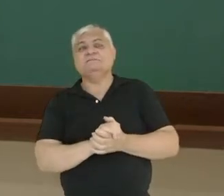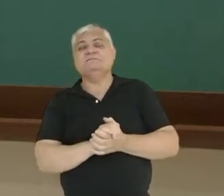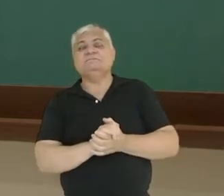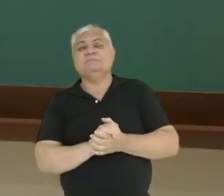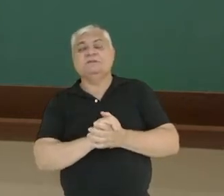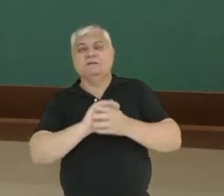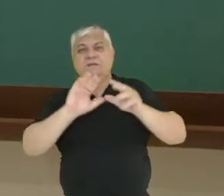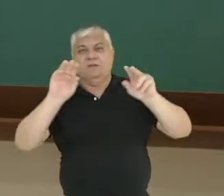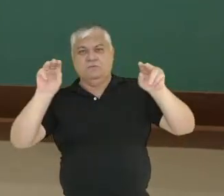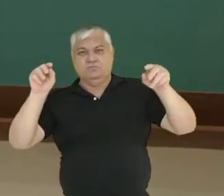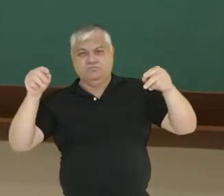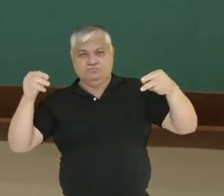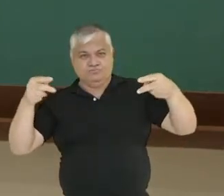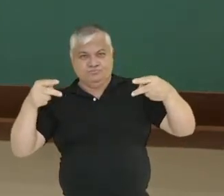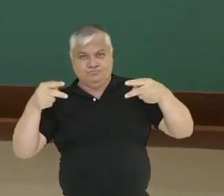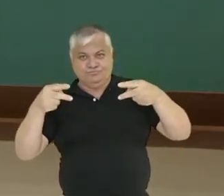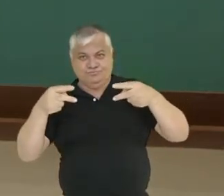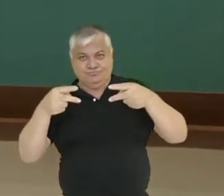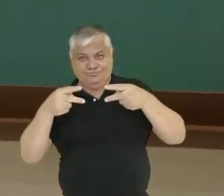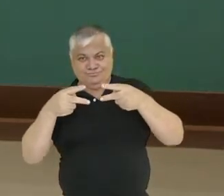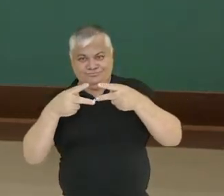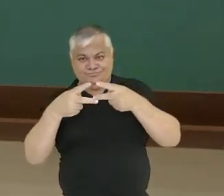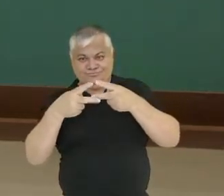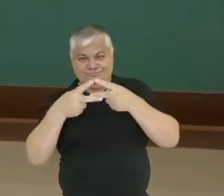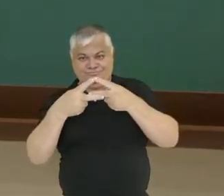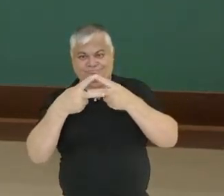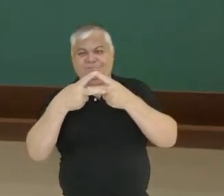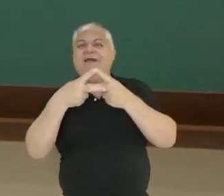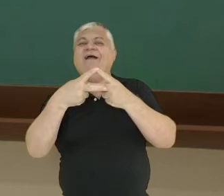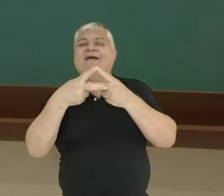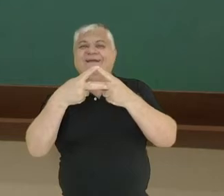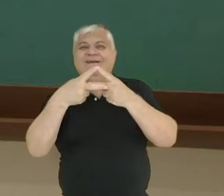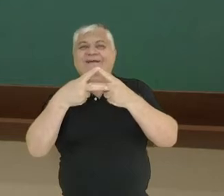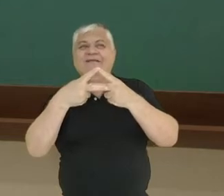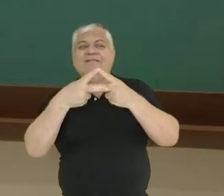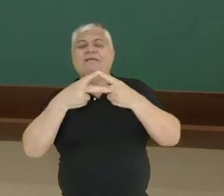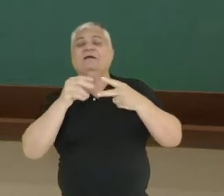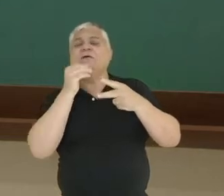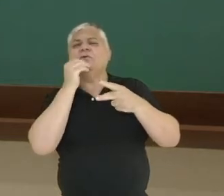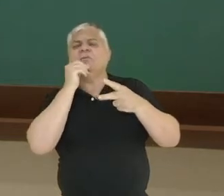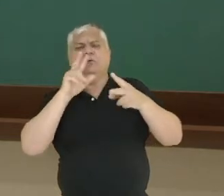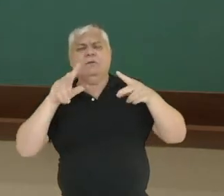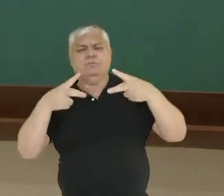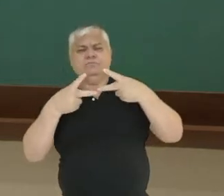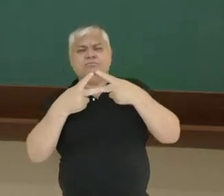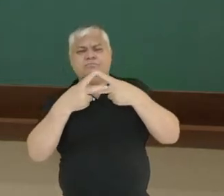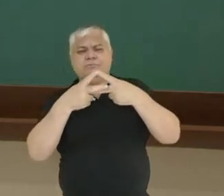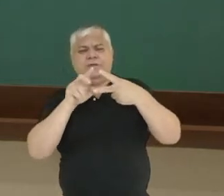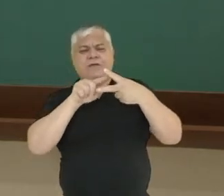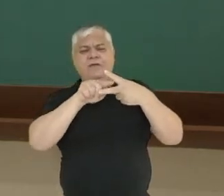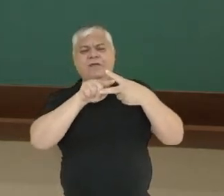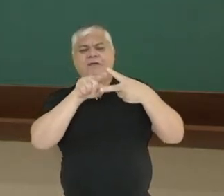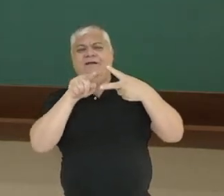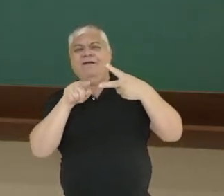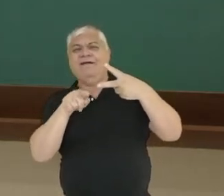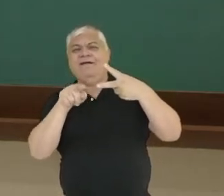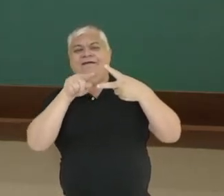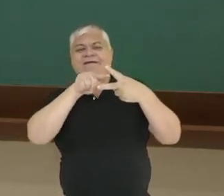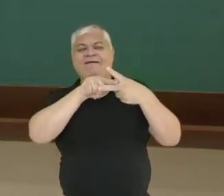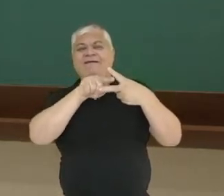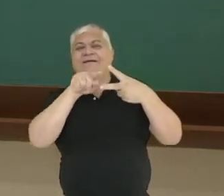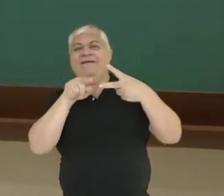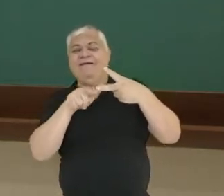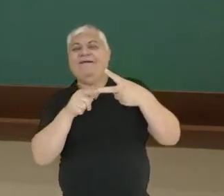gente junta essas 3 partezinhas aqui que a gente separou antes, ela vai formar um ângulo